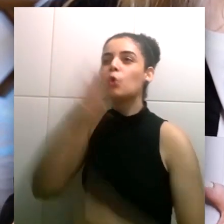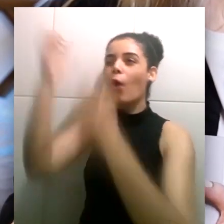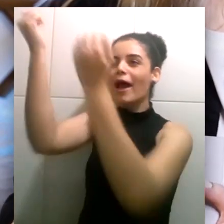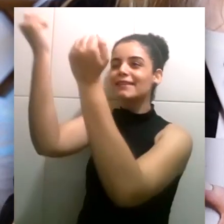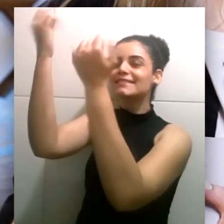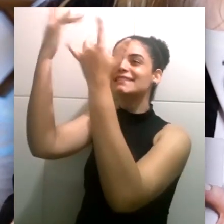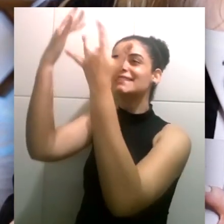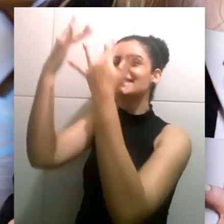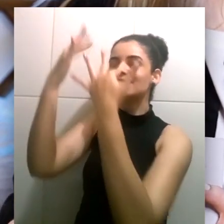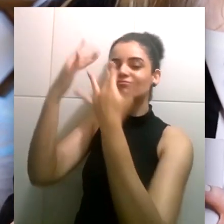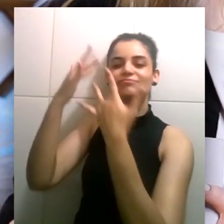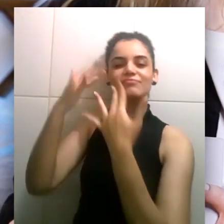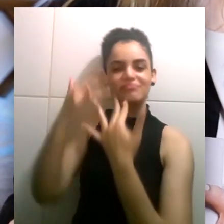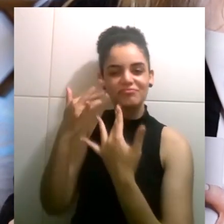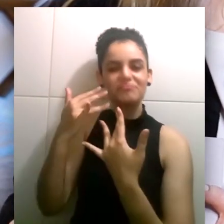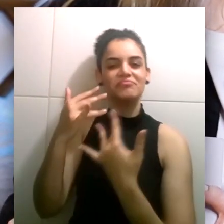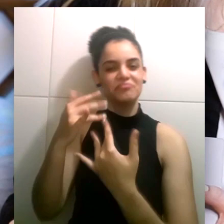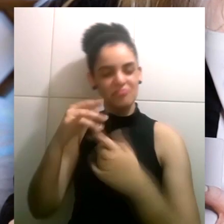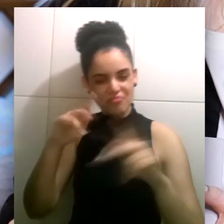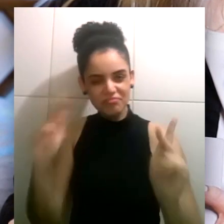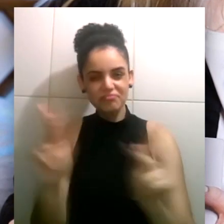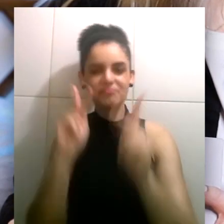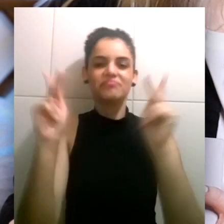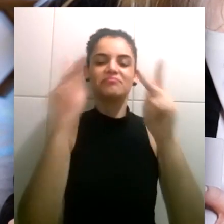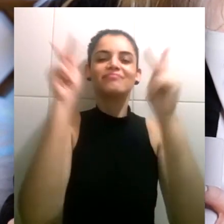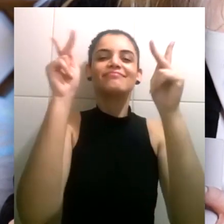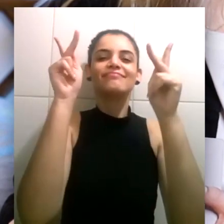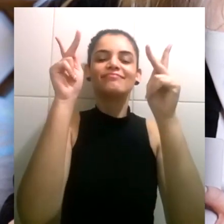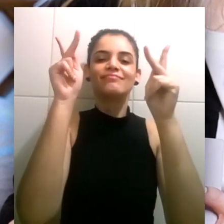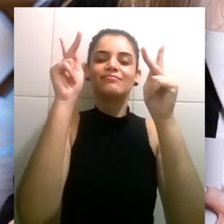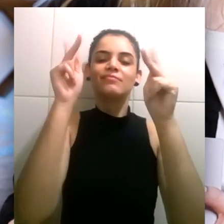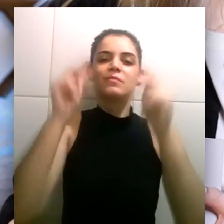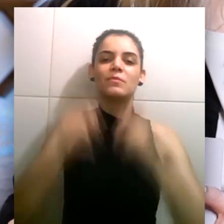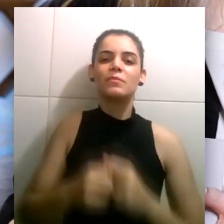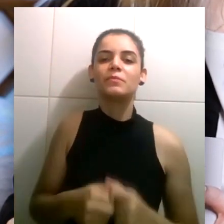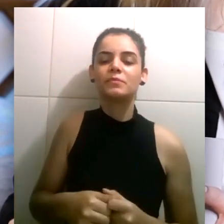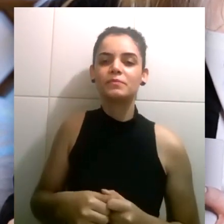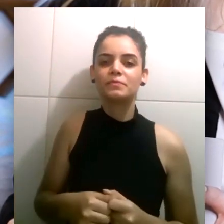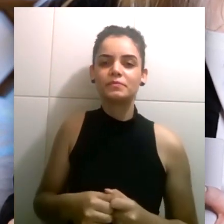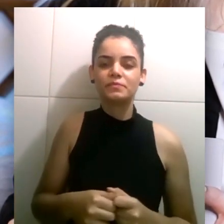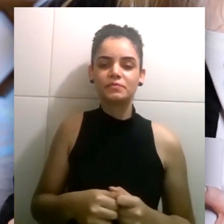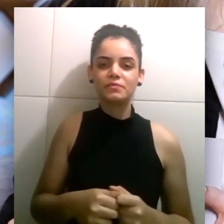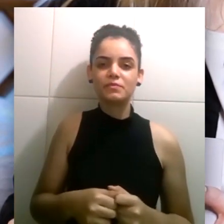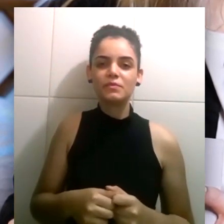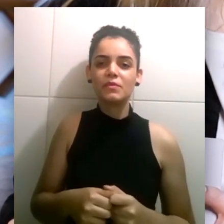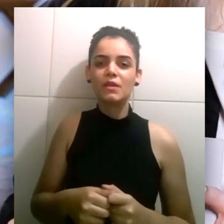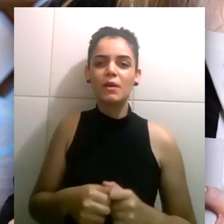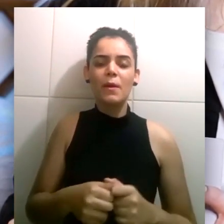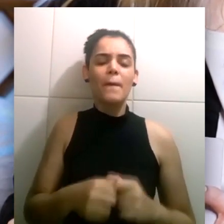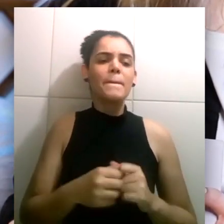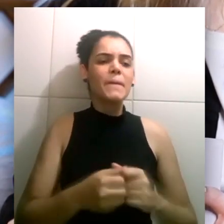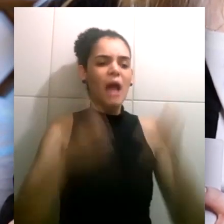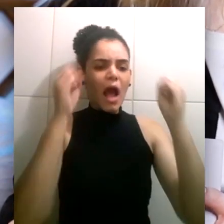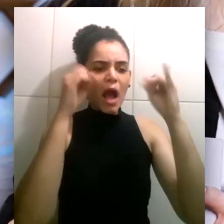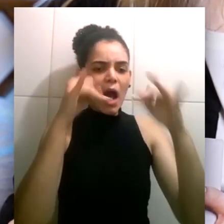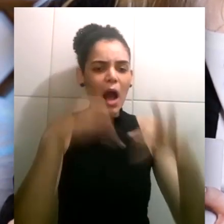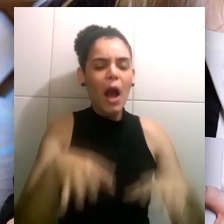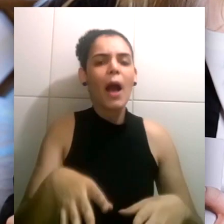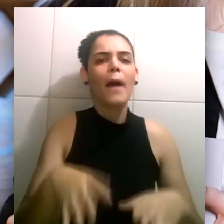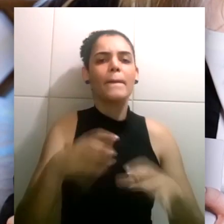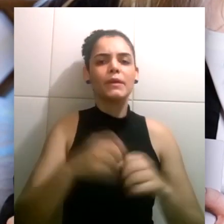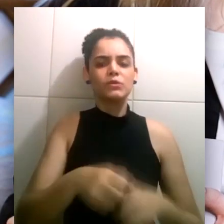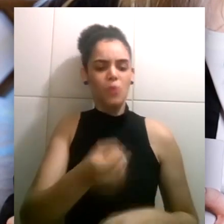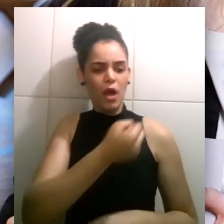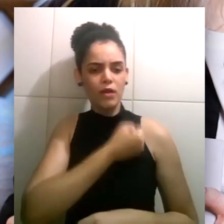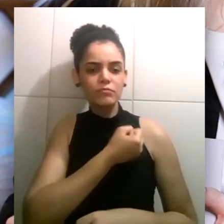Jocum reconhecia essa unção como muito valiosa para edificar, né, os estudantes, os alunos que estão ali,